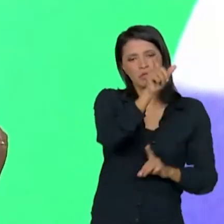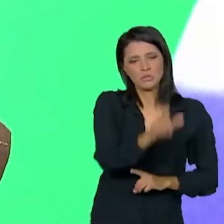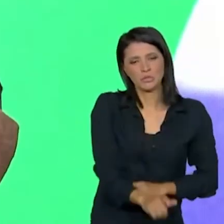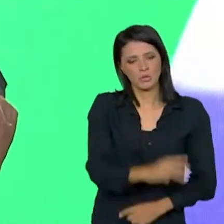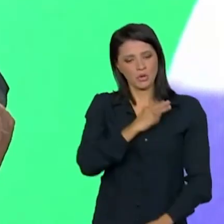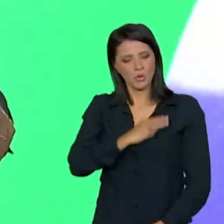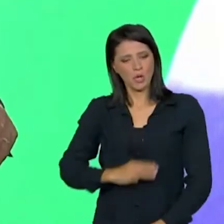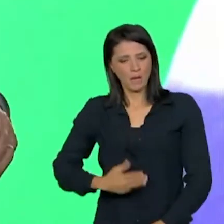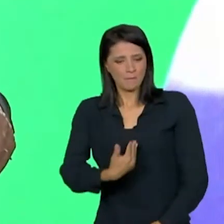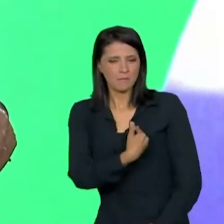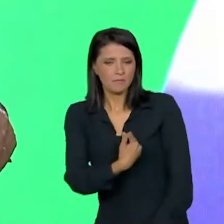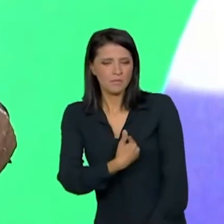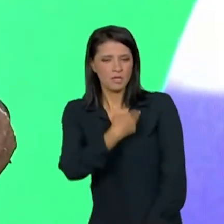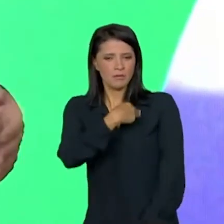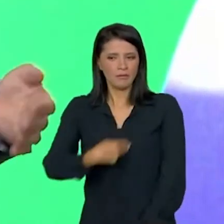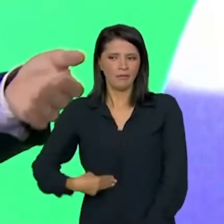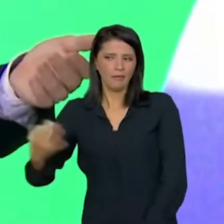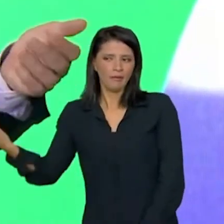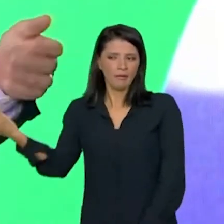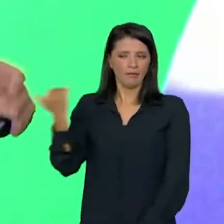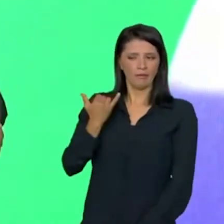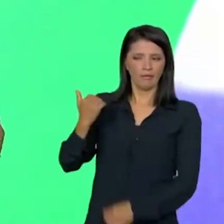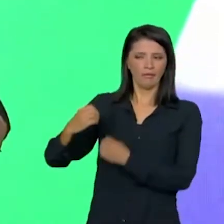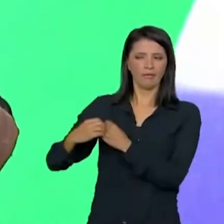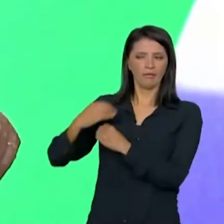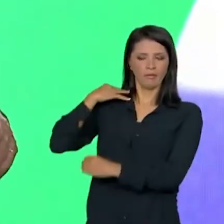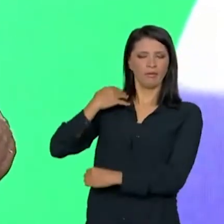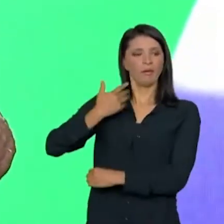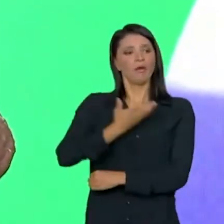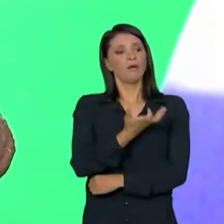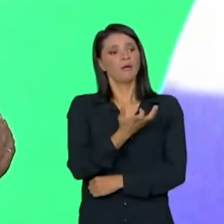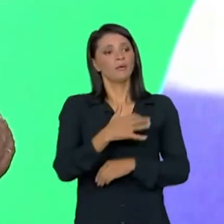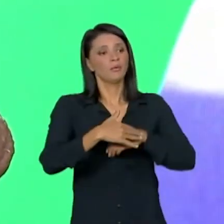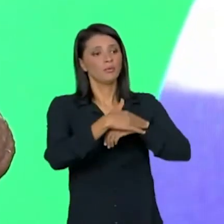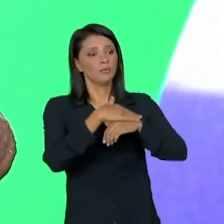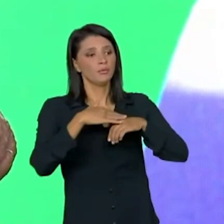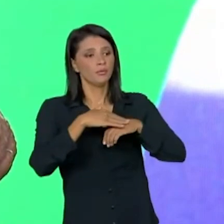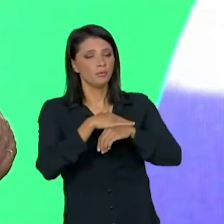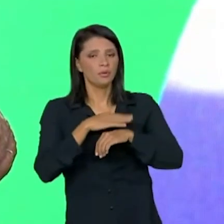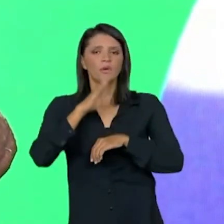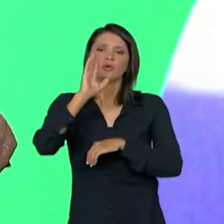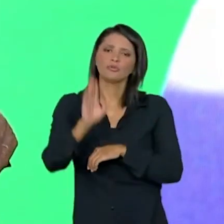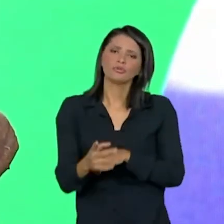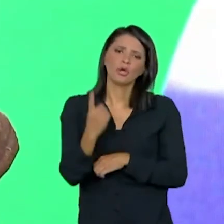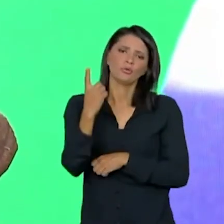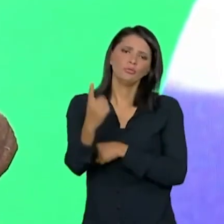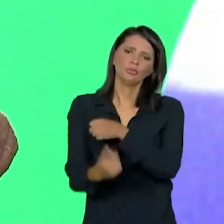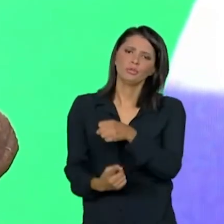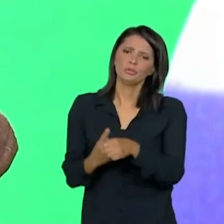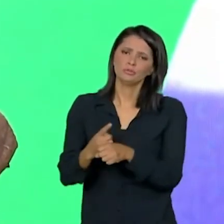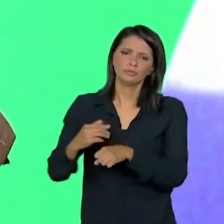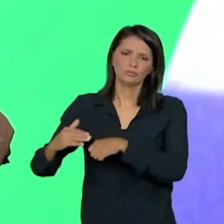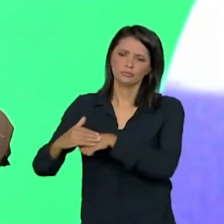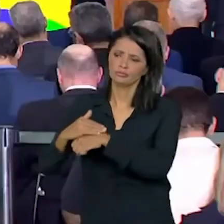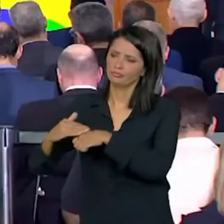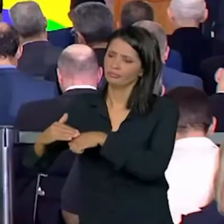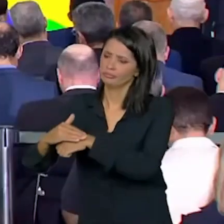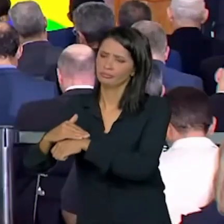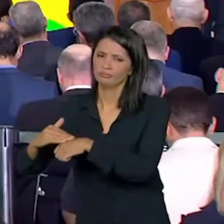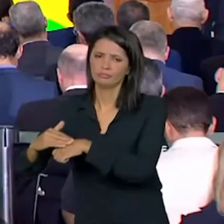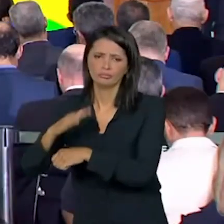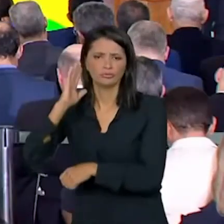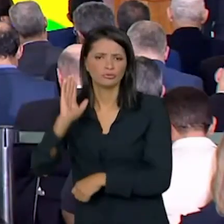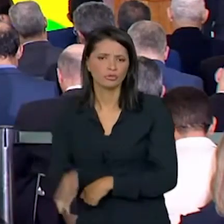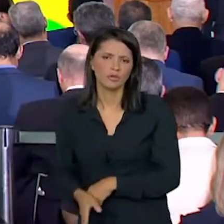governo, e manda recado. Nós queremos conversar. Nós conversamos um ano inteiro. Mas o fato é que